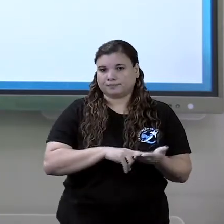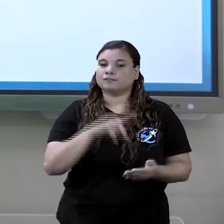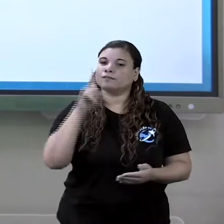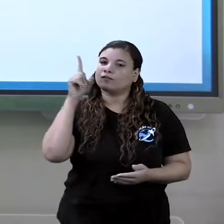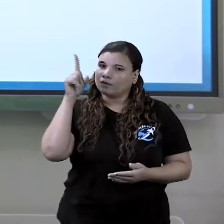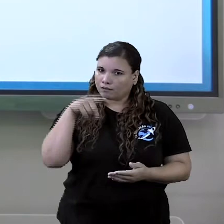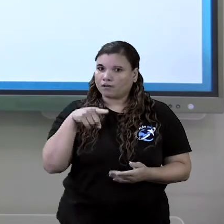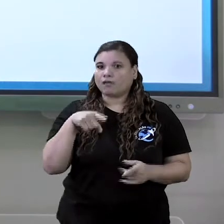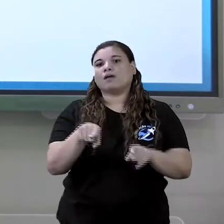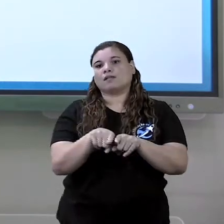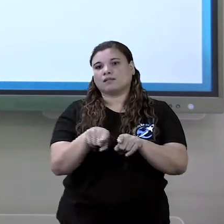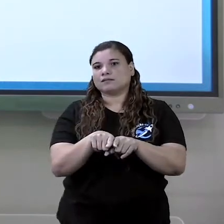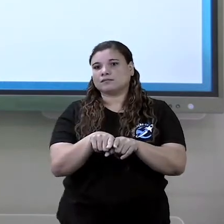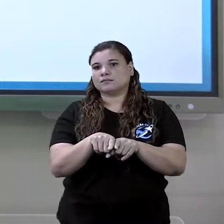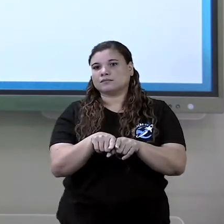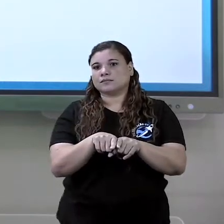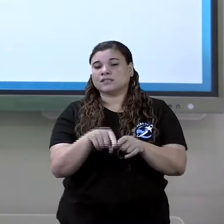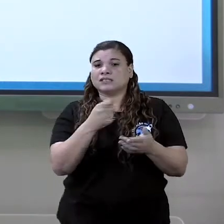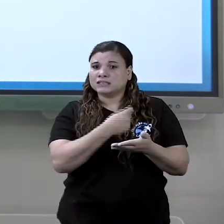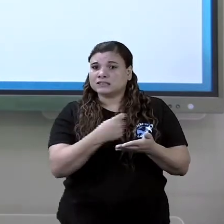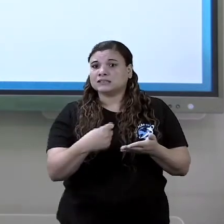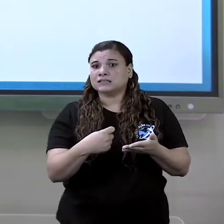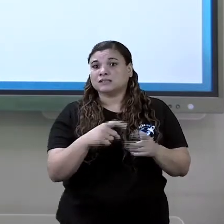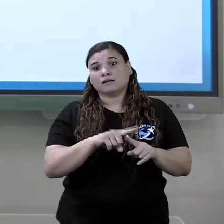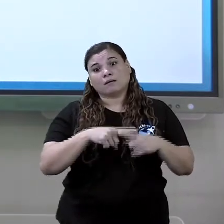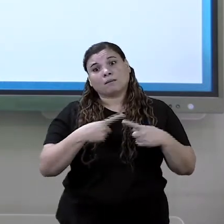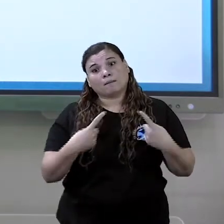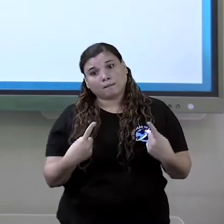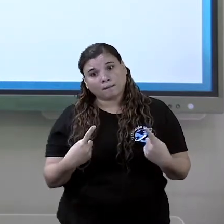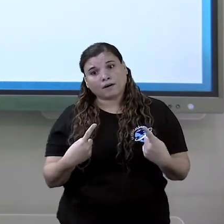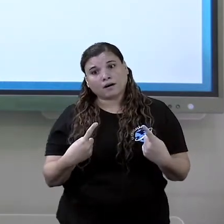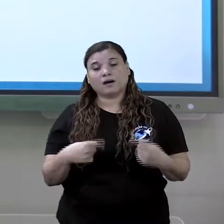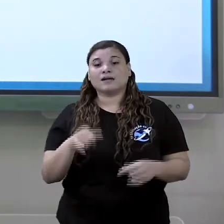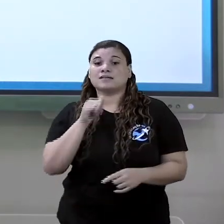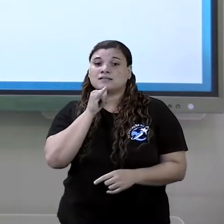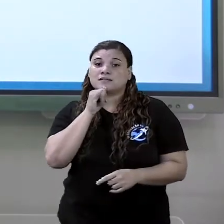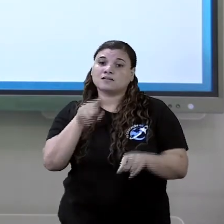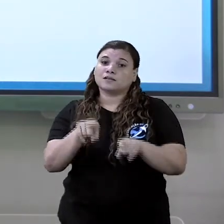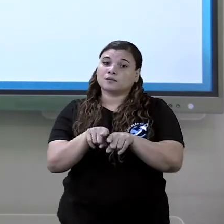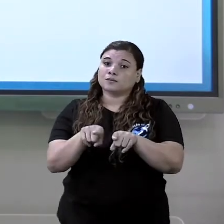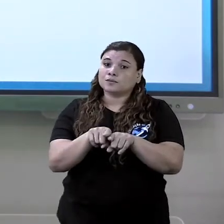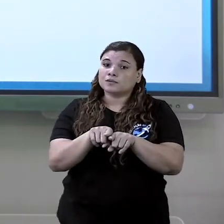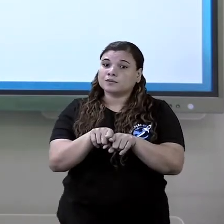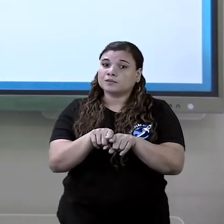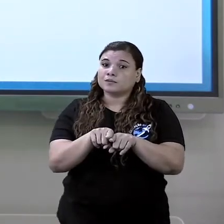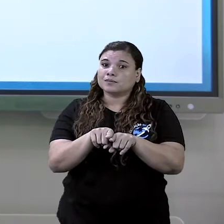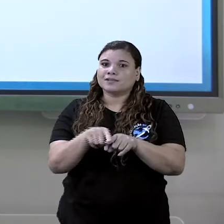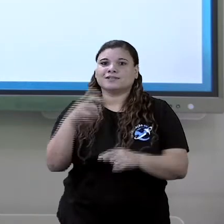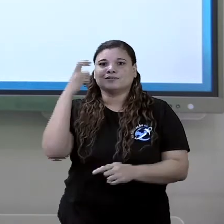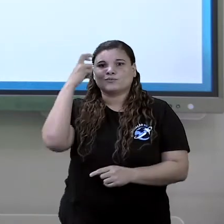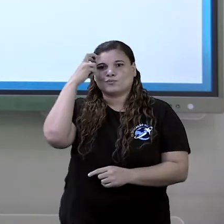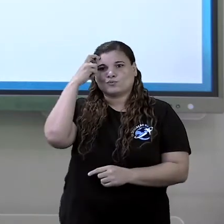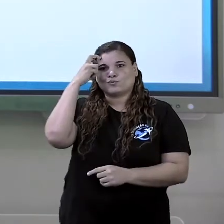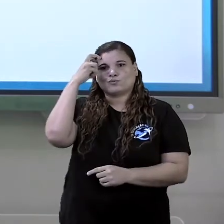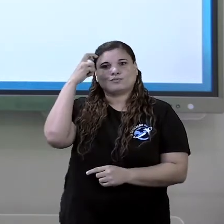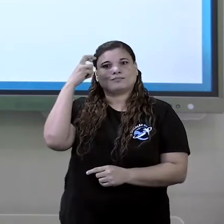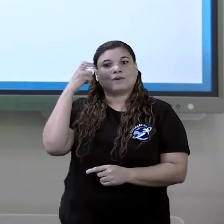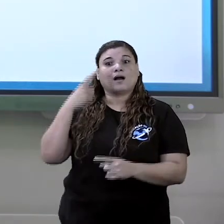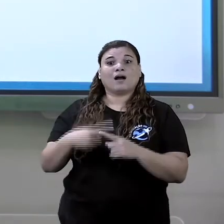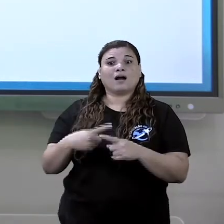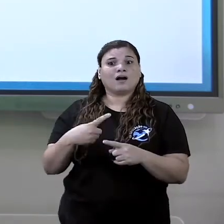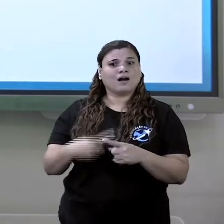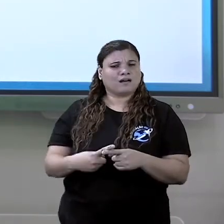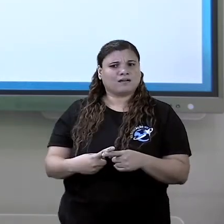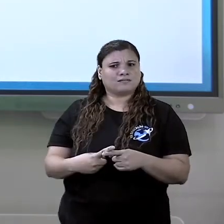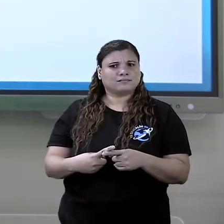fonte histórica escrita, mas ela também pode ser um exemplo de fonte histórica cultural. Por